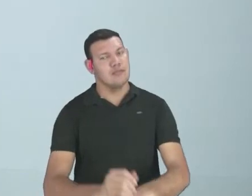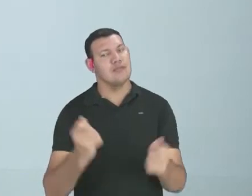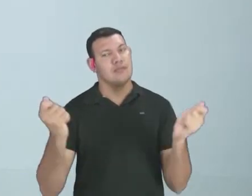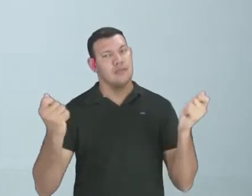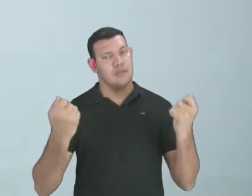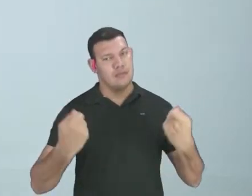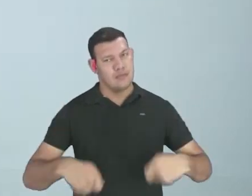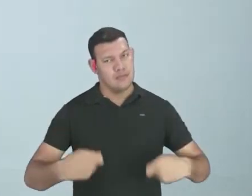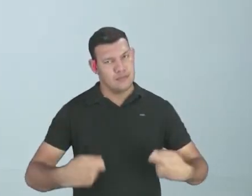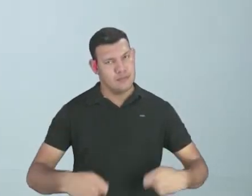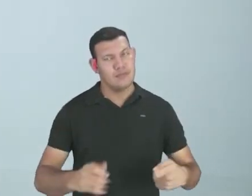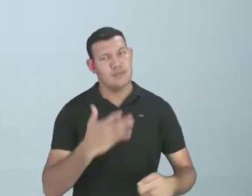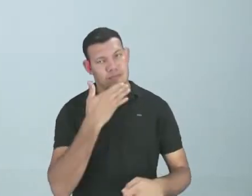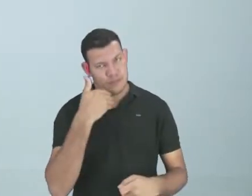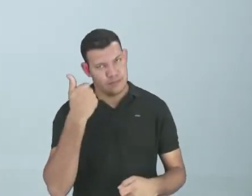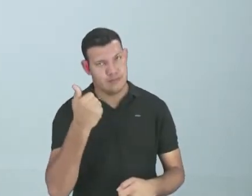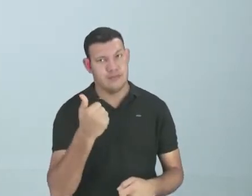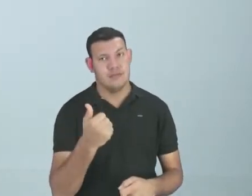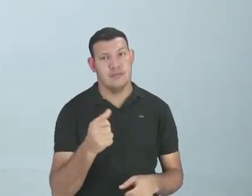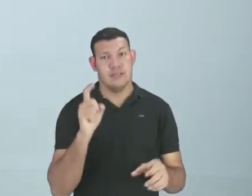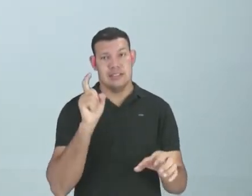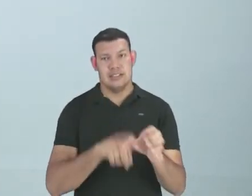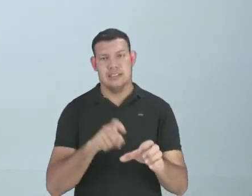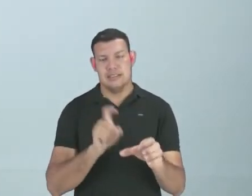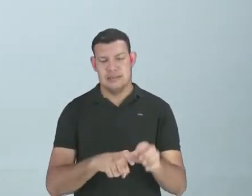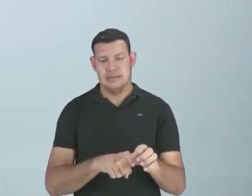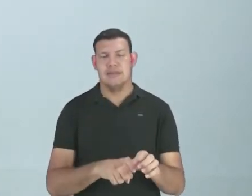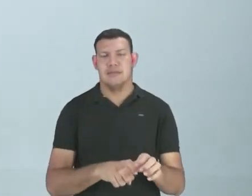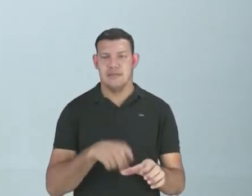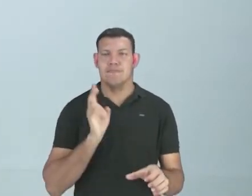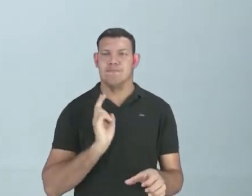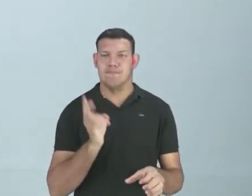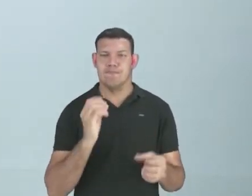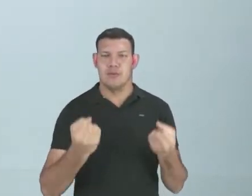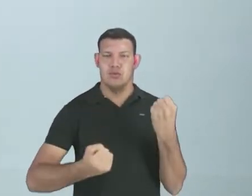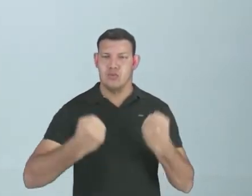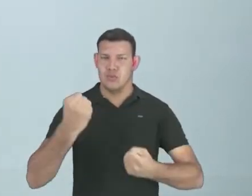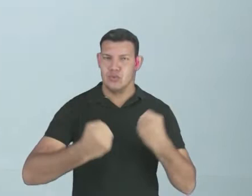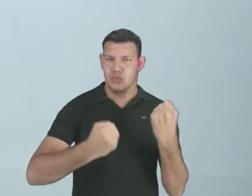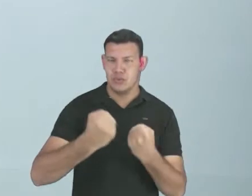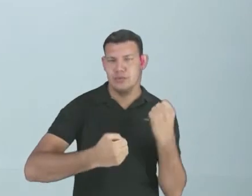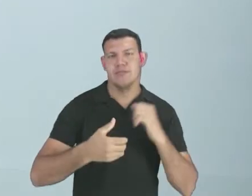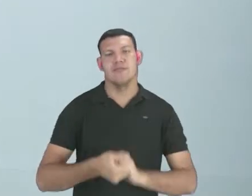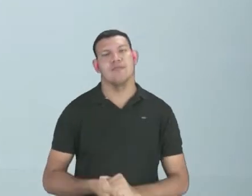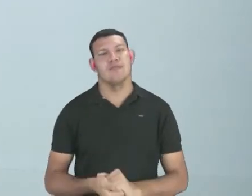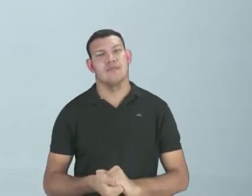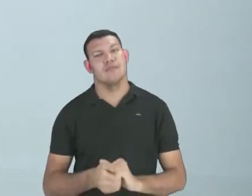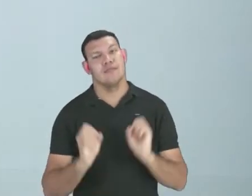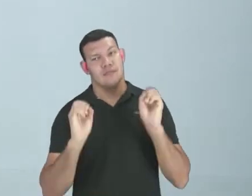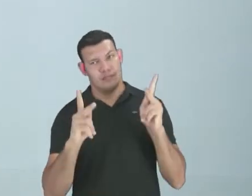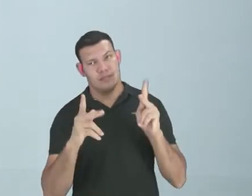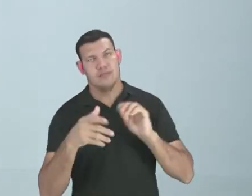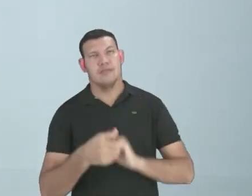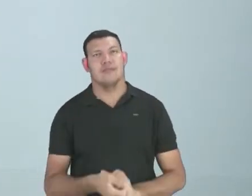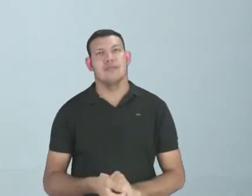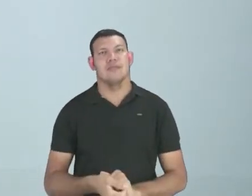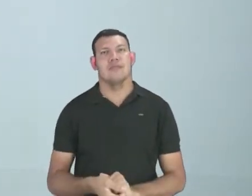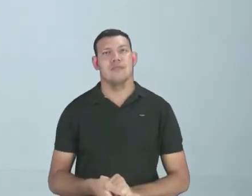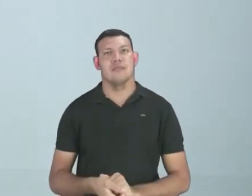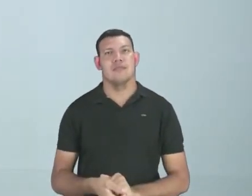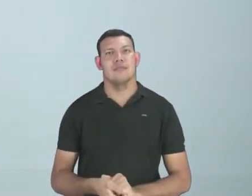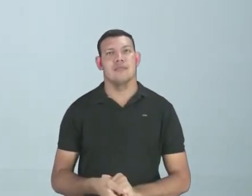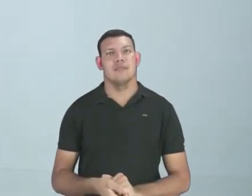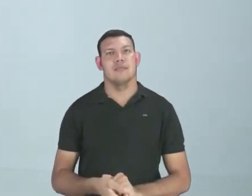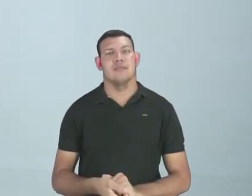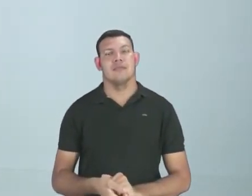essa dependência total de automóveis que usam combustão de combustíveis fósseis, tá bom?